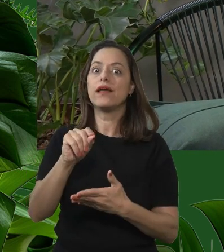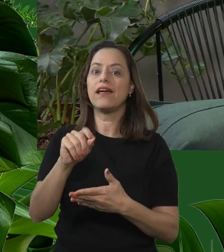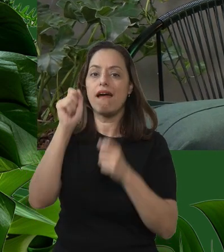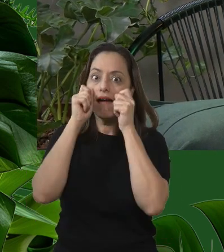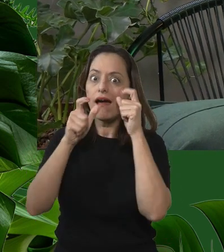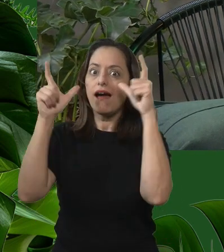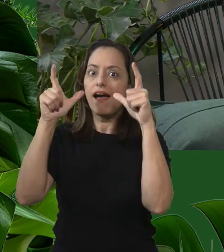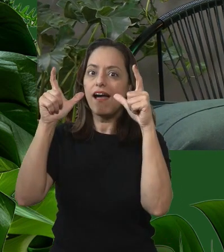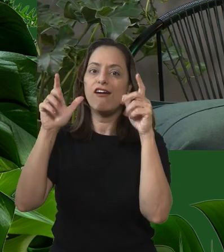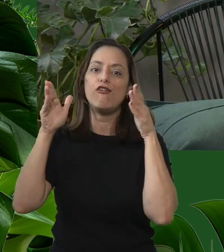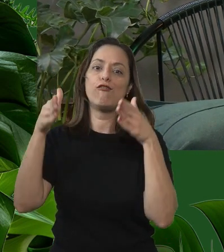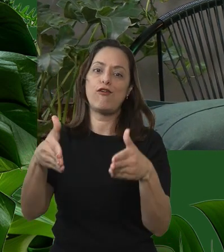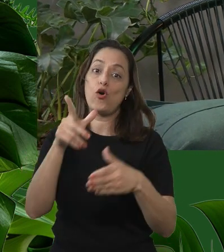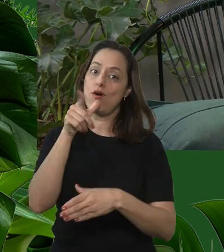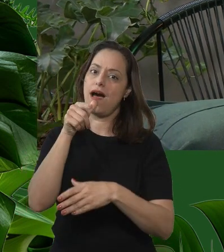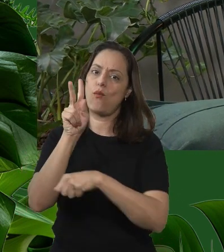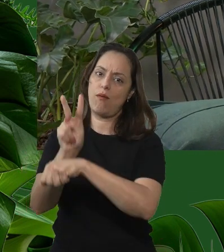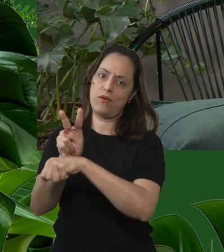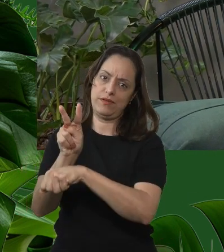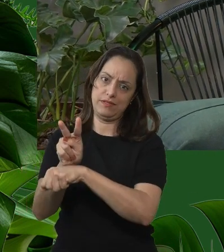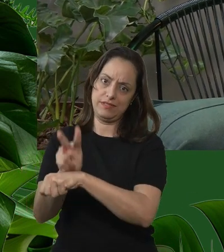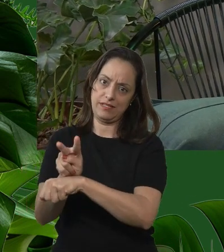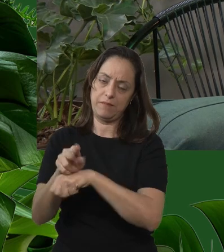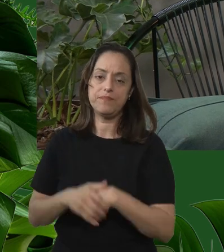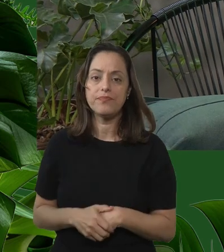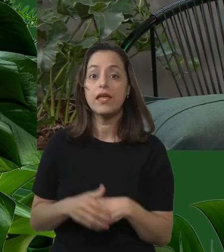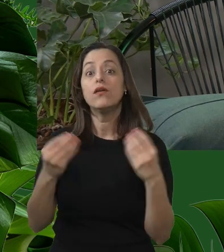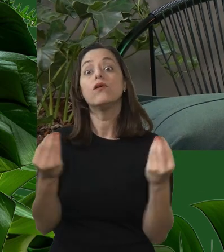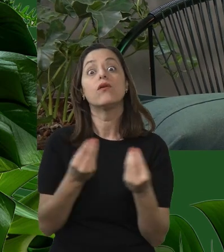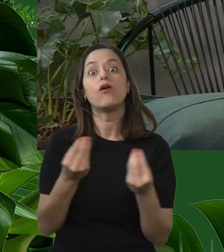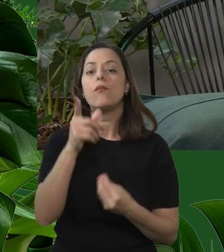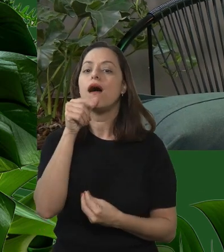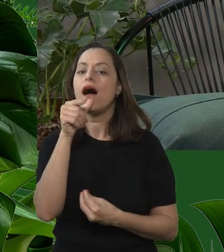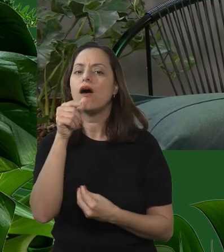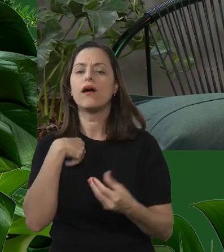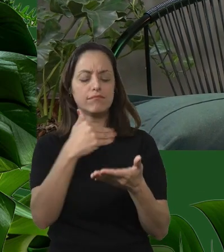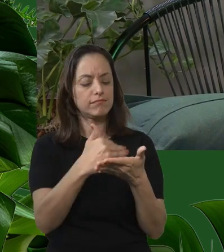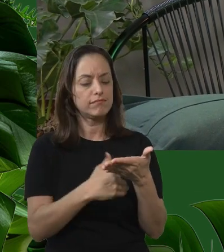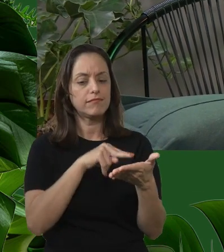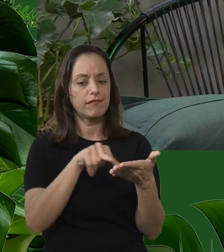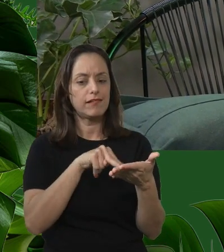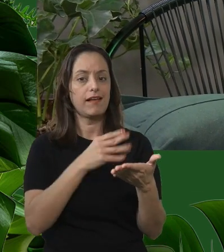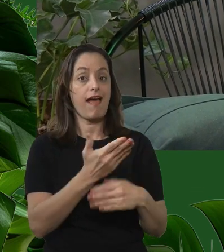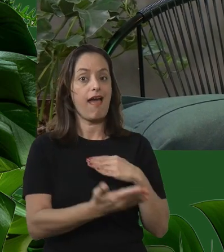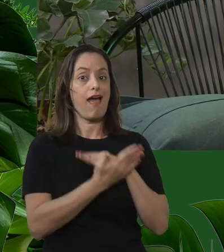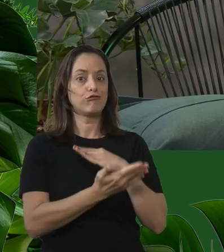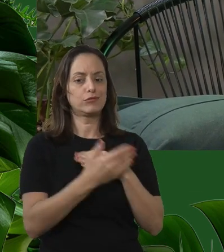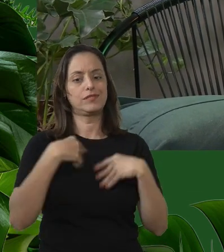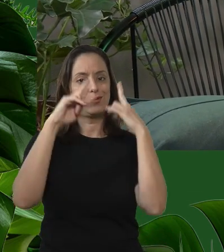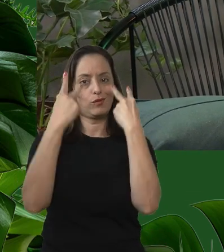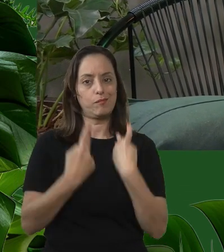da água, tá bom? E para falar sobre a proteção da água, pegar aqui a minha colinha, como vocês sabem, que sou um ser